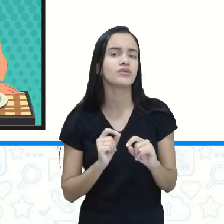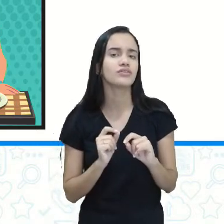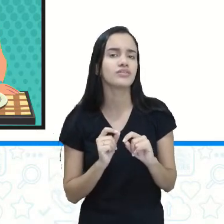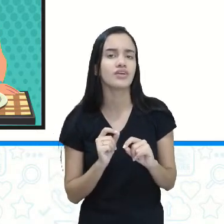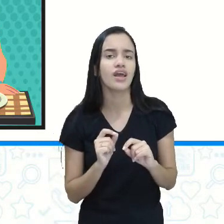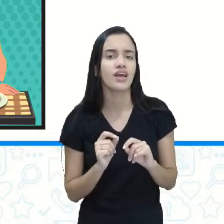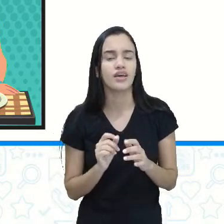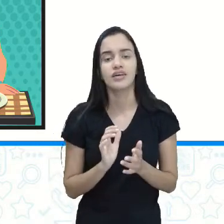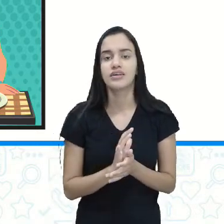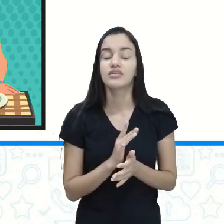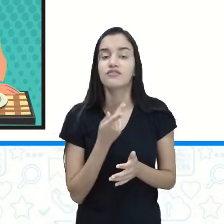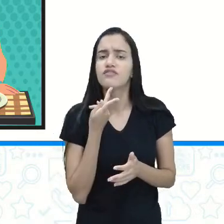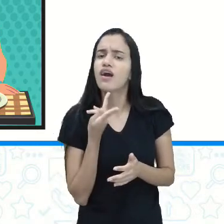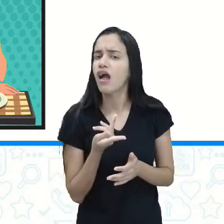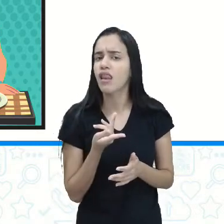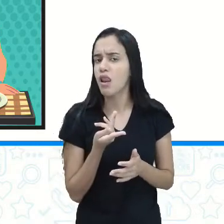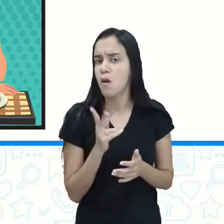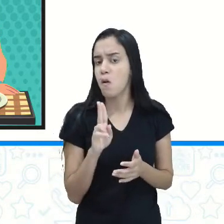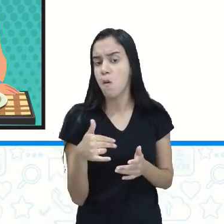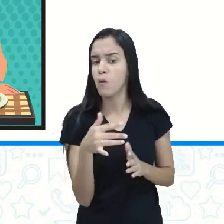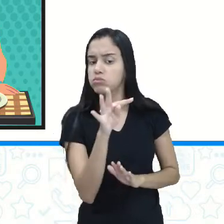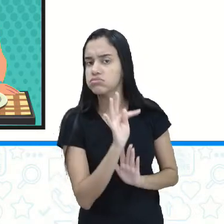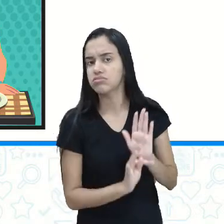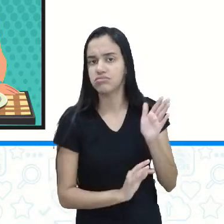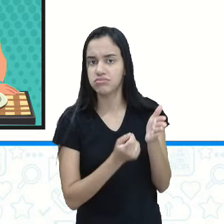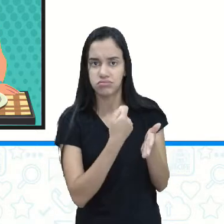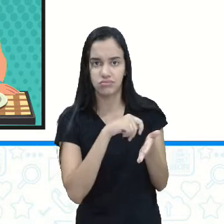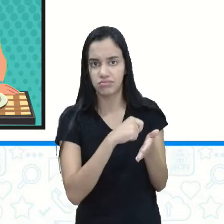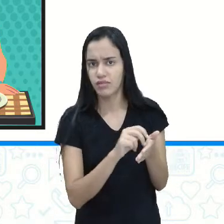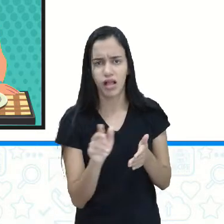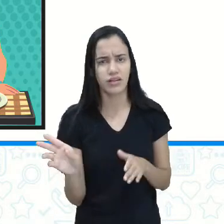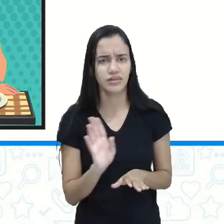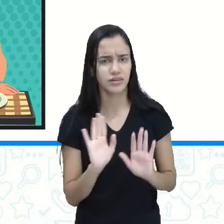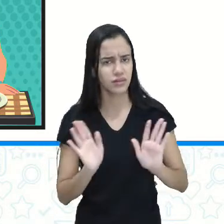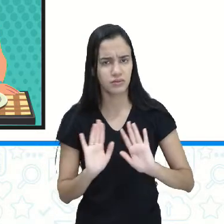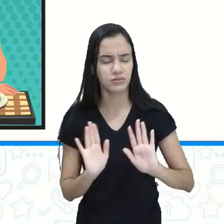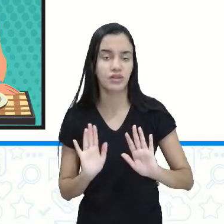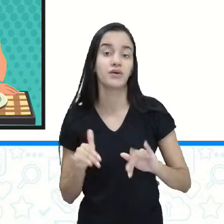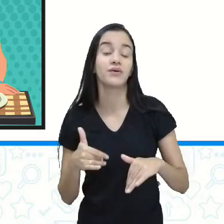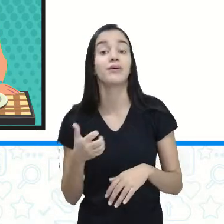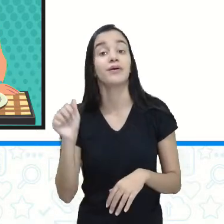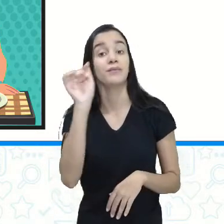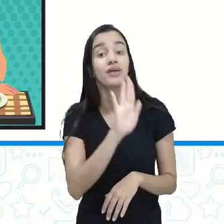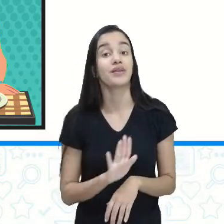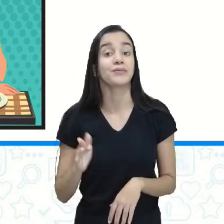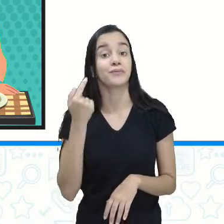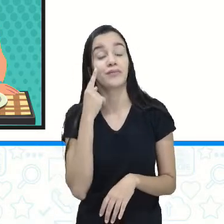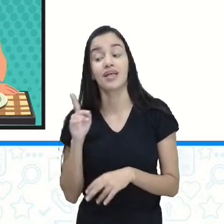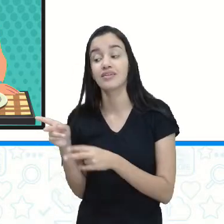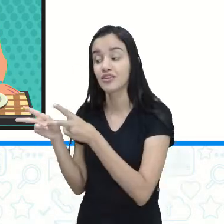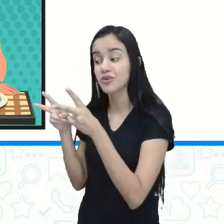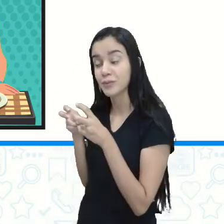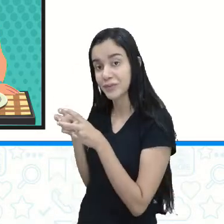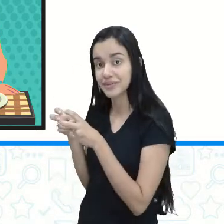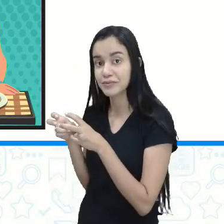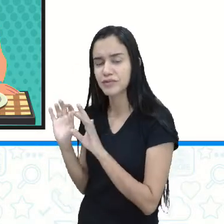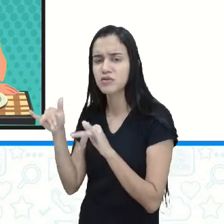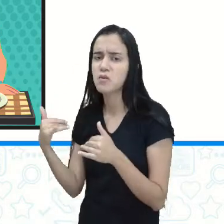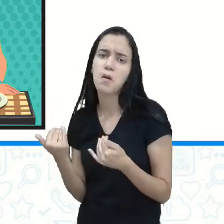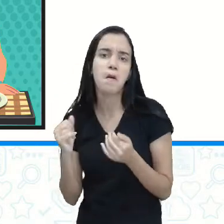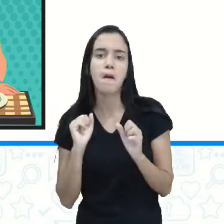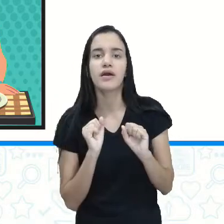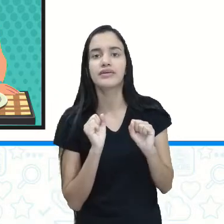fala? Precisou de algum texto escrito? Não. Pelas imagens nós percebemos.